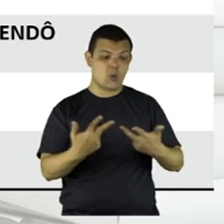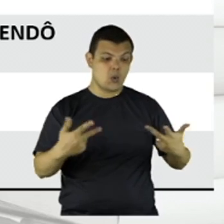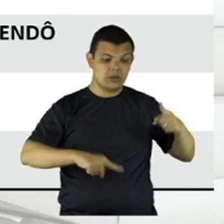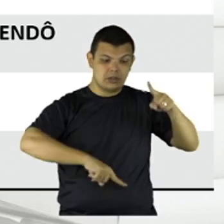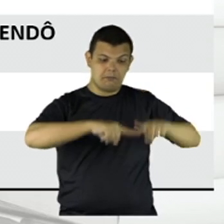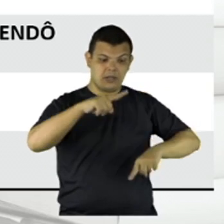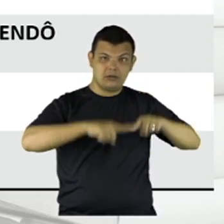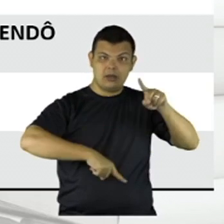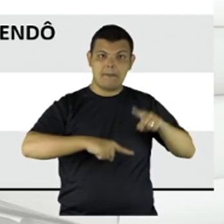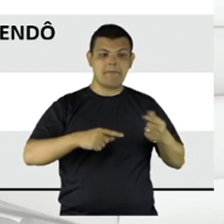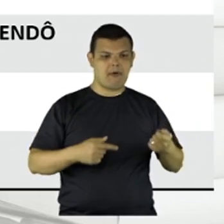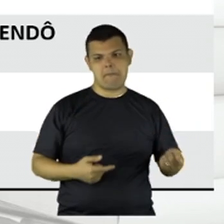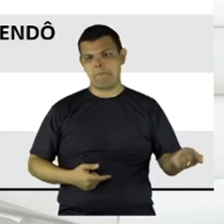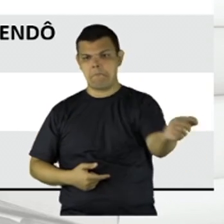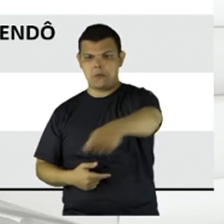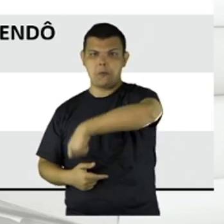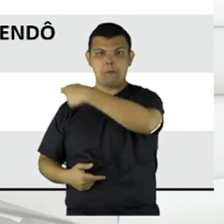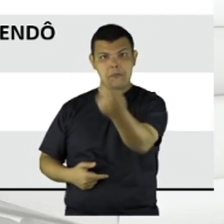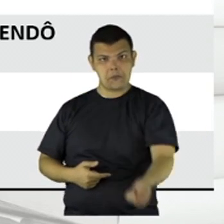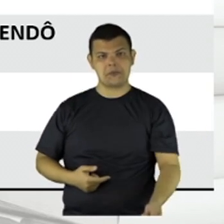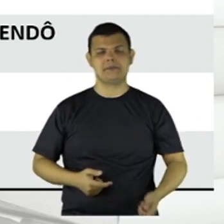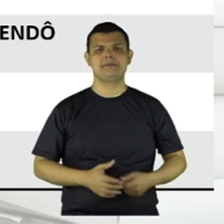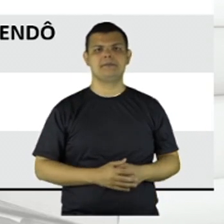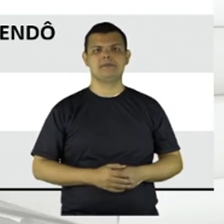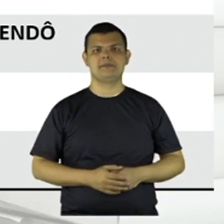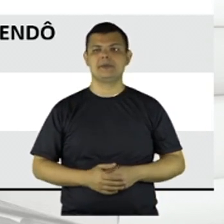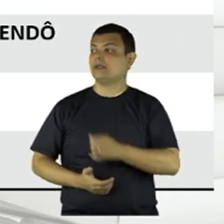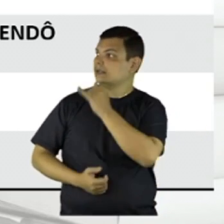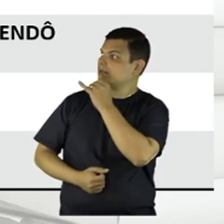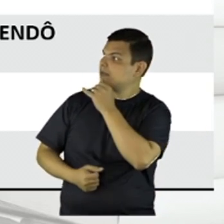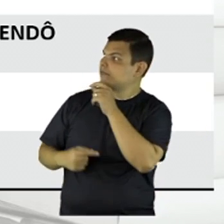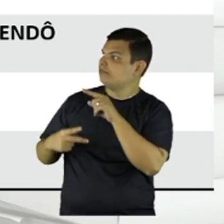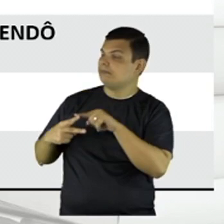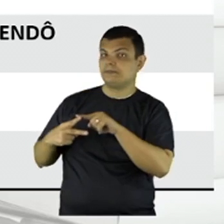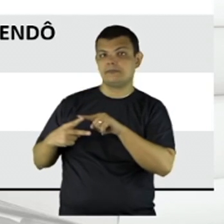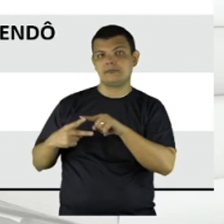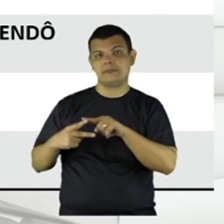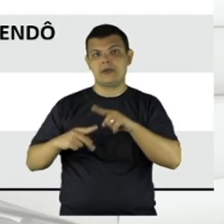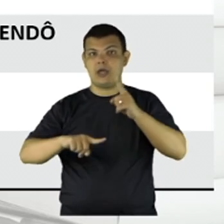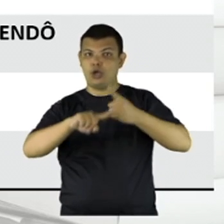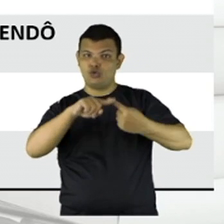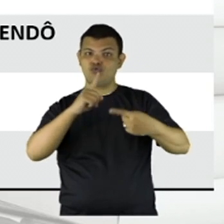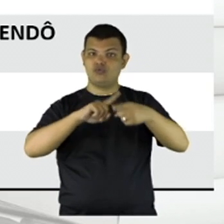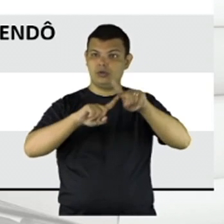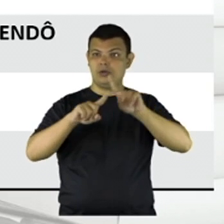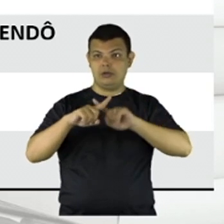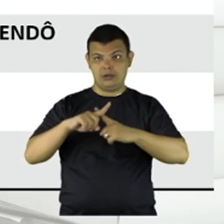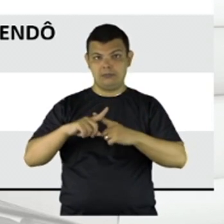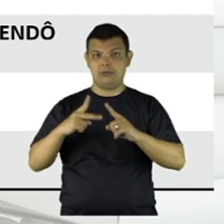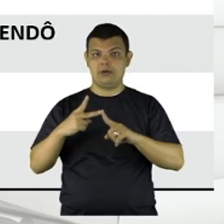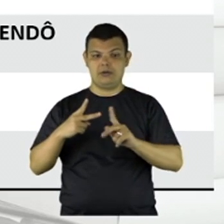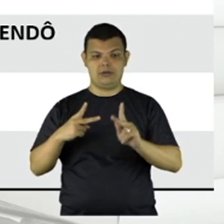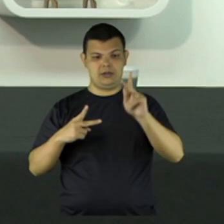objeto para tocar um ao outro. Então você tem aí o exemplo, a esgrima e o kendo.